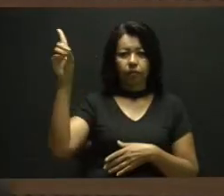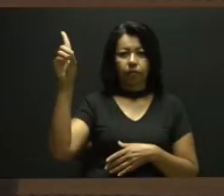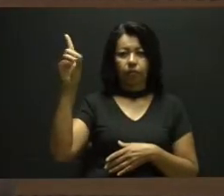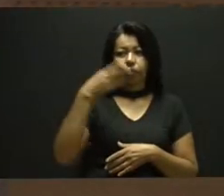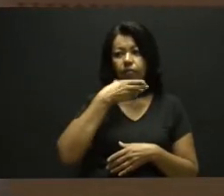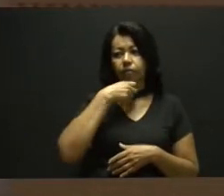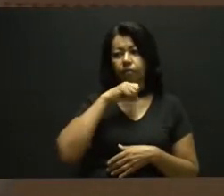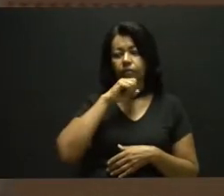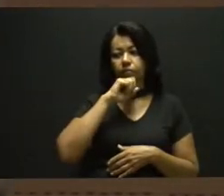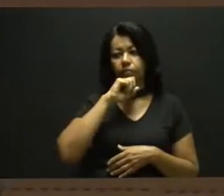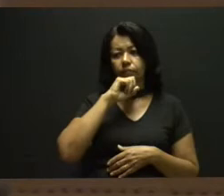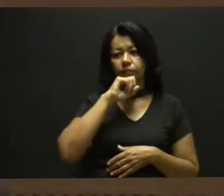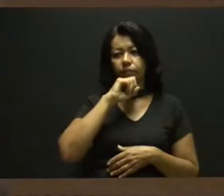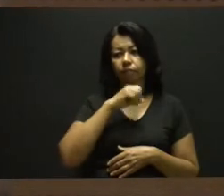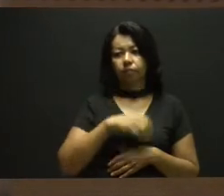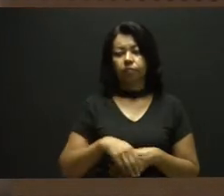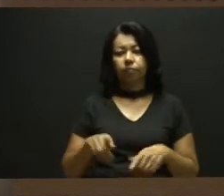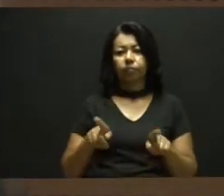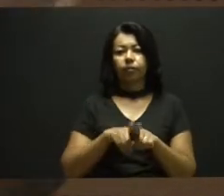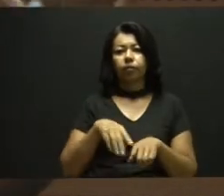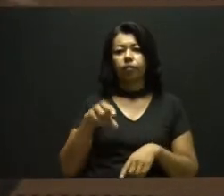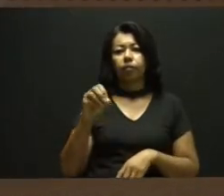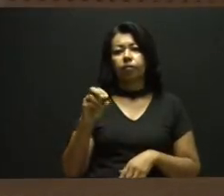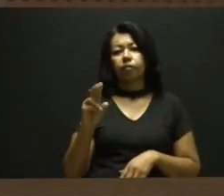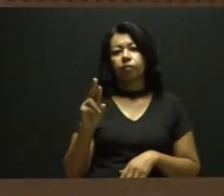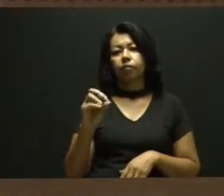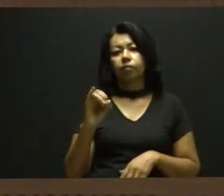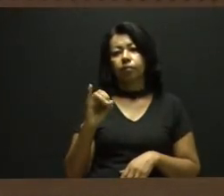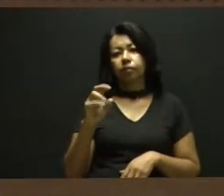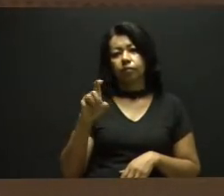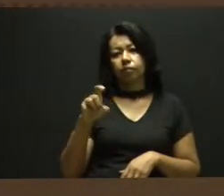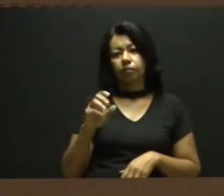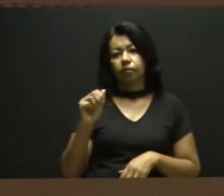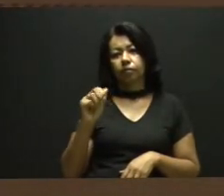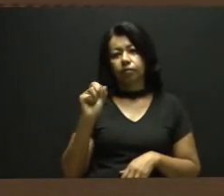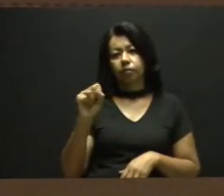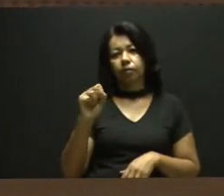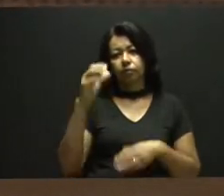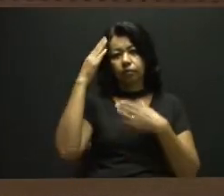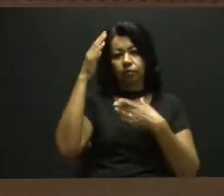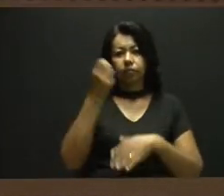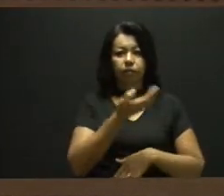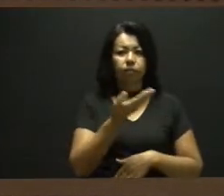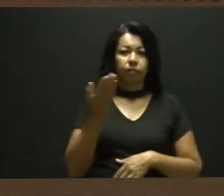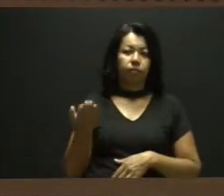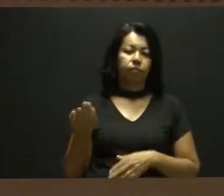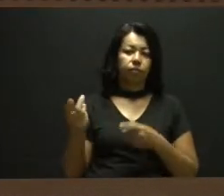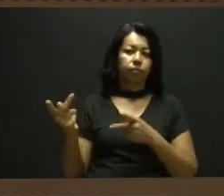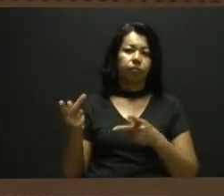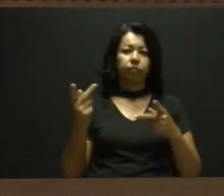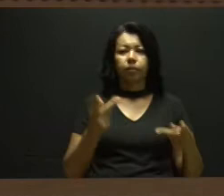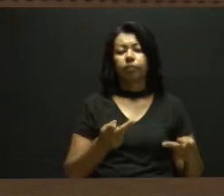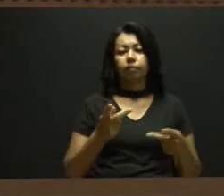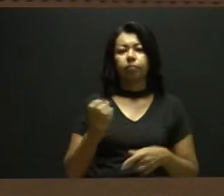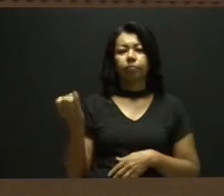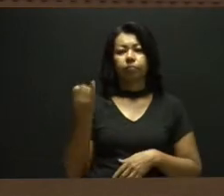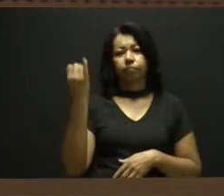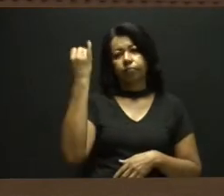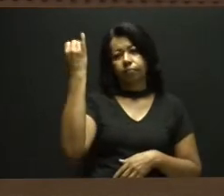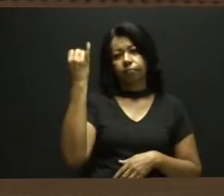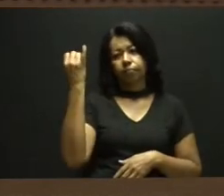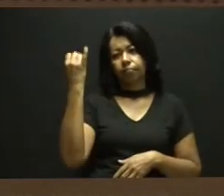agradecer meus orixás e agradecer a todos aqui presentes é muito importante